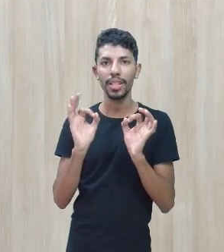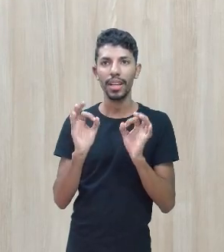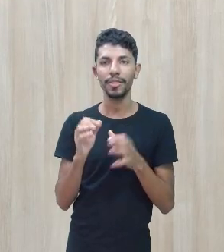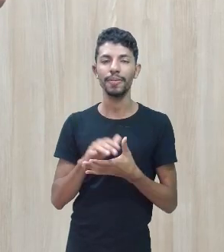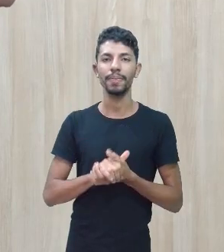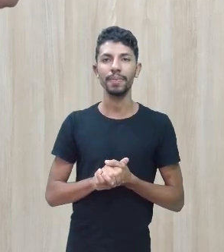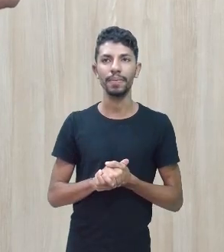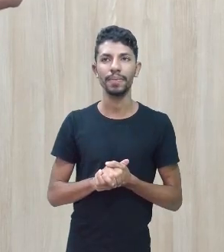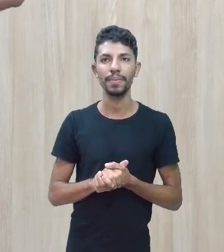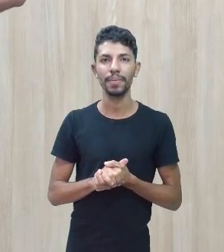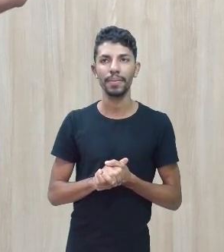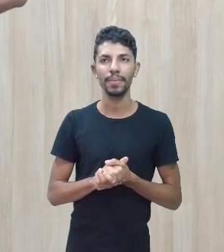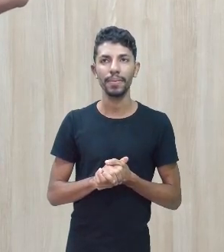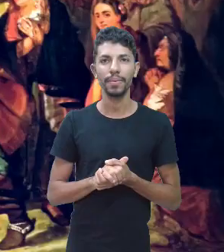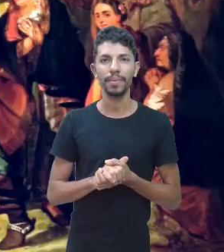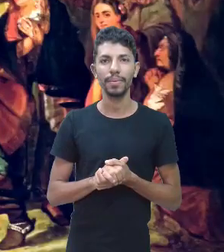imagens.